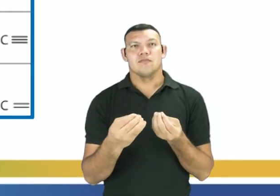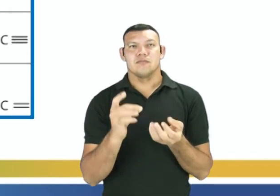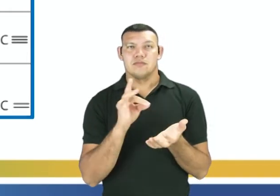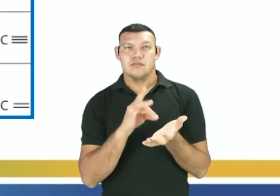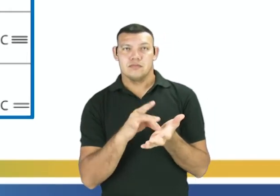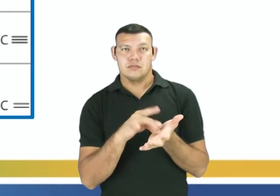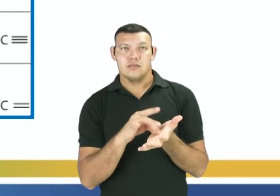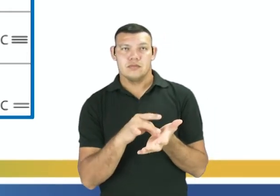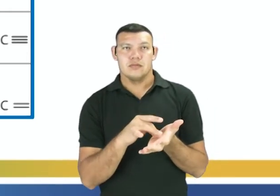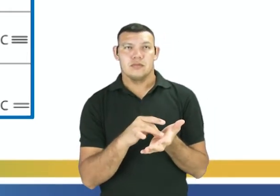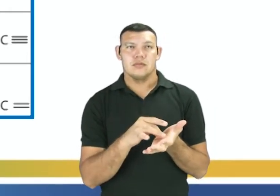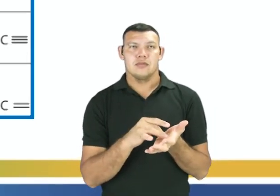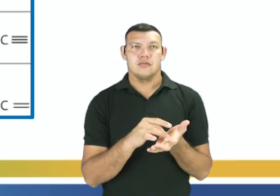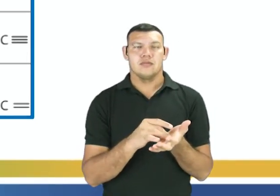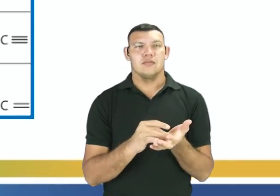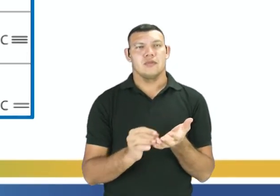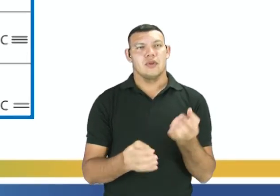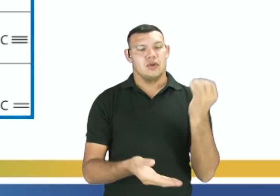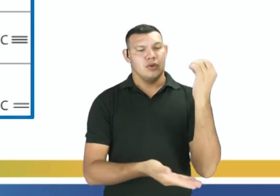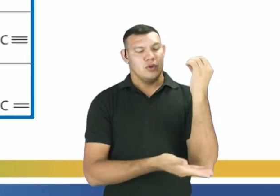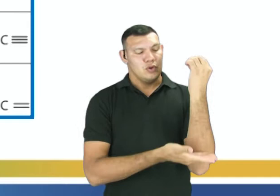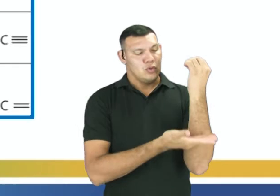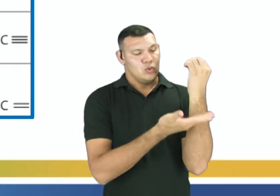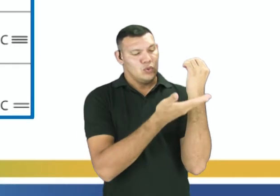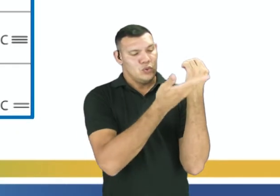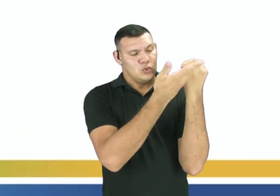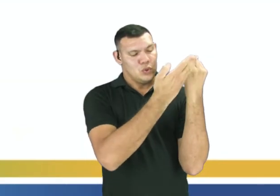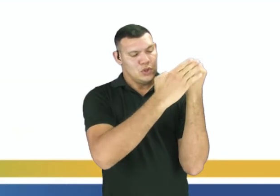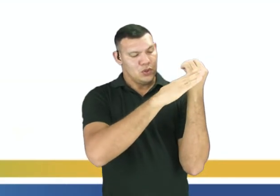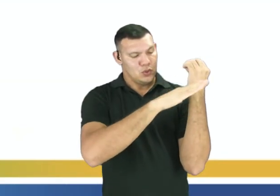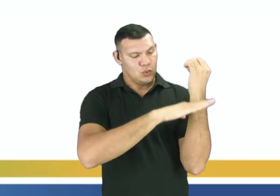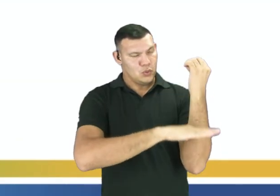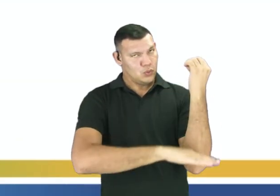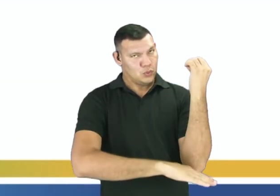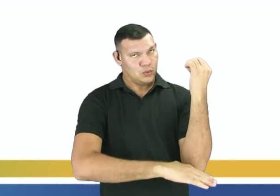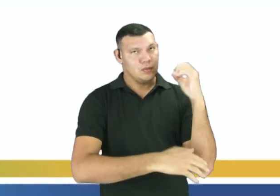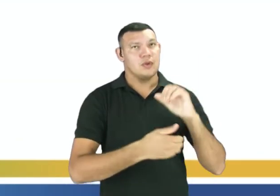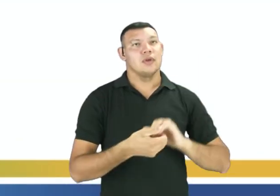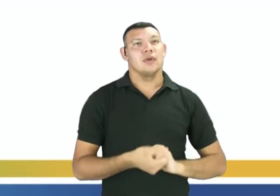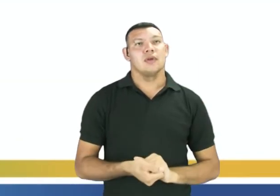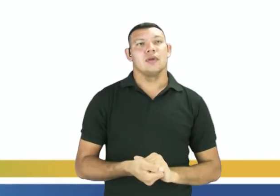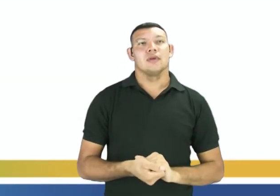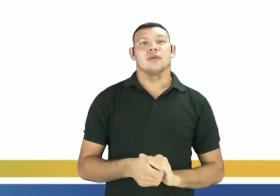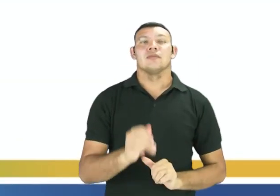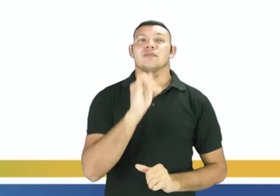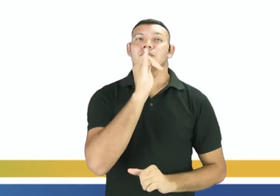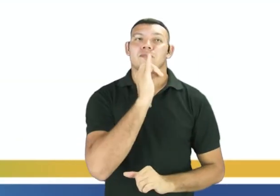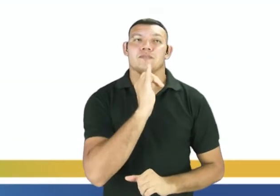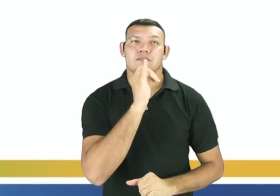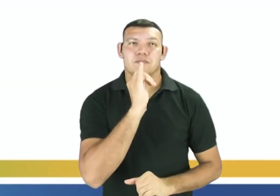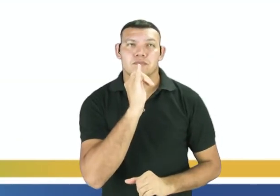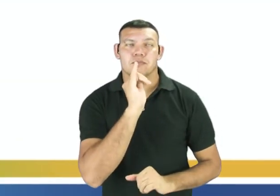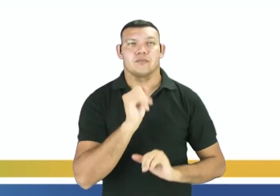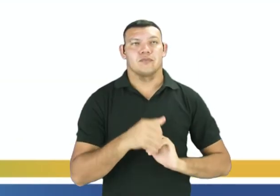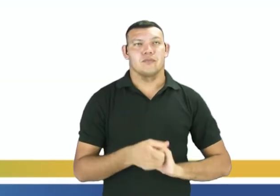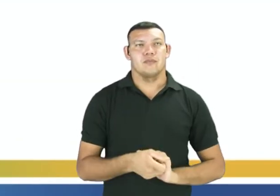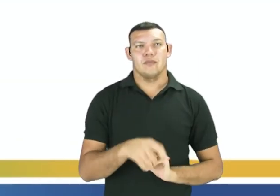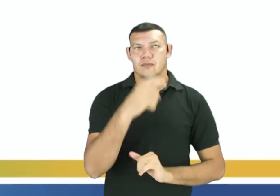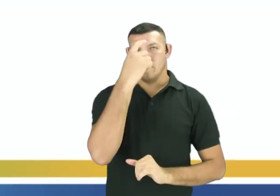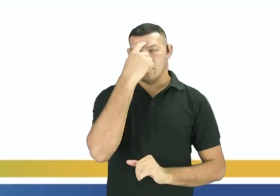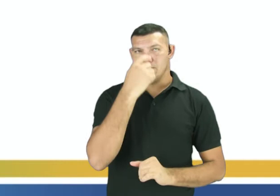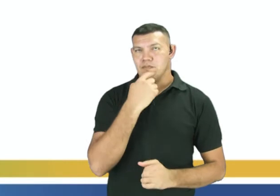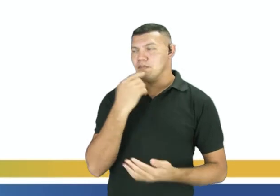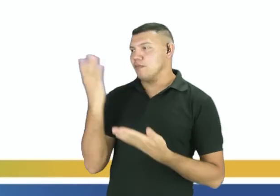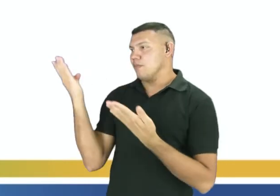fusão alto ou baixo, temperatura de fusão alta ou baixa. Nós temos aqui exemplo dessa cadeia orgânica, ela é uma